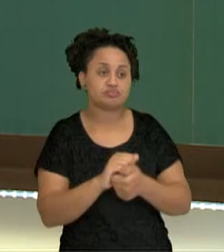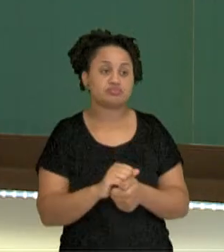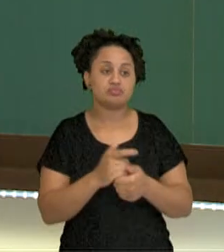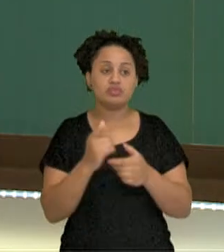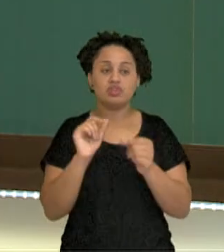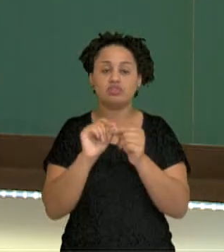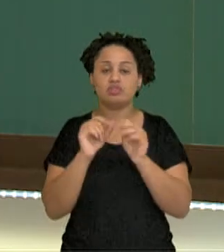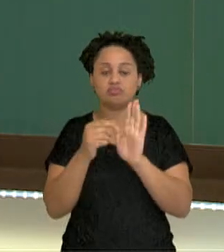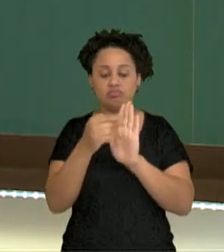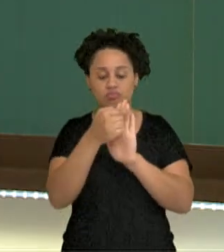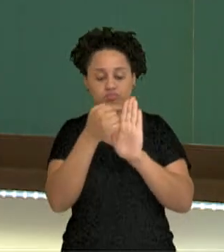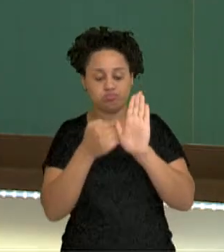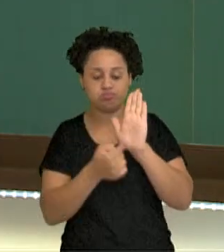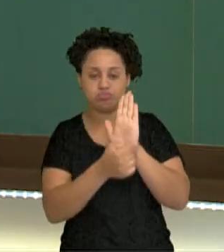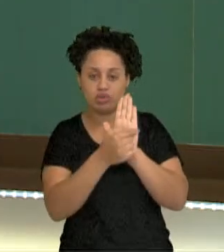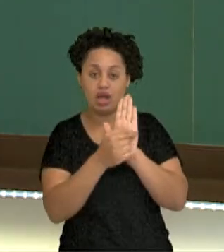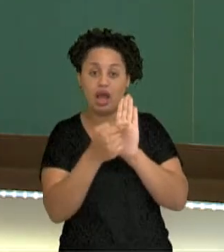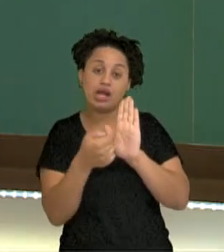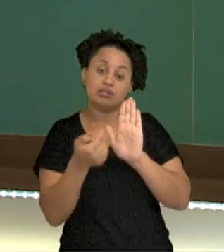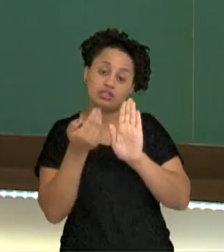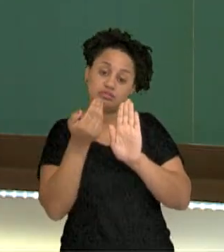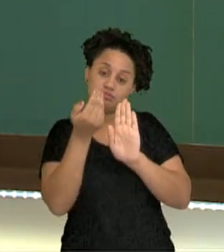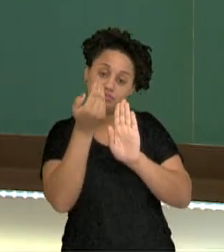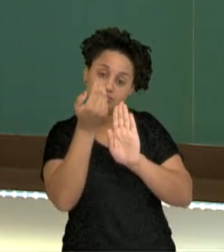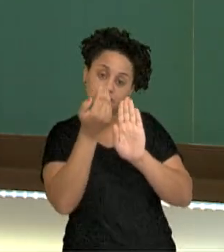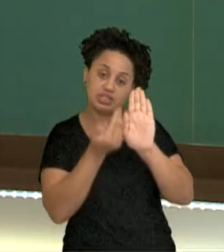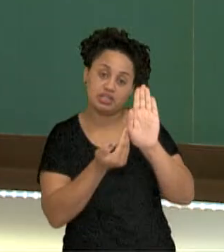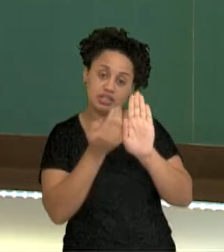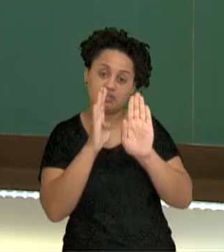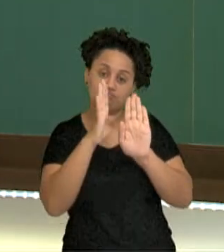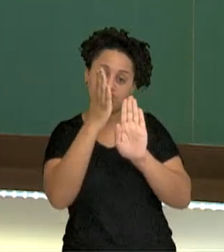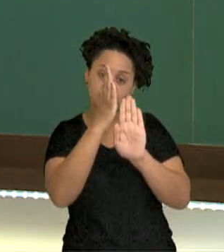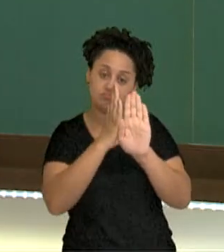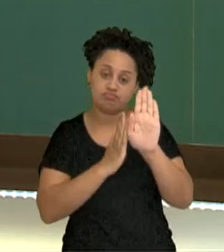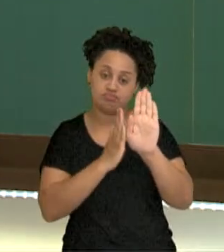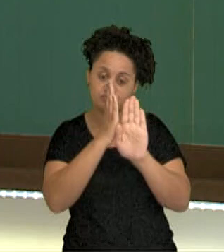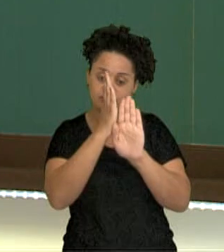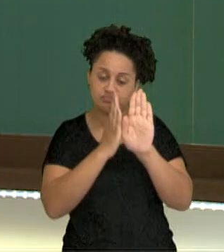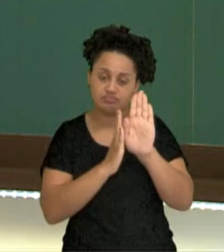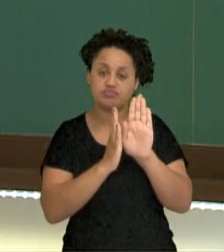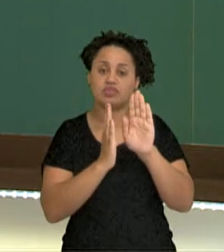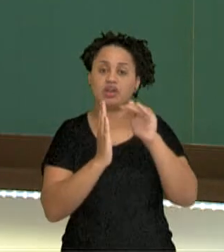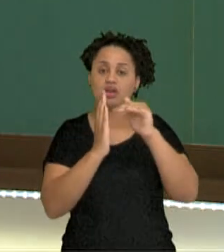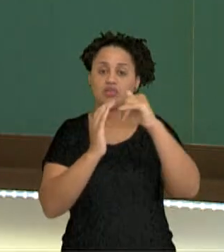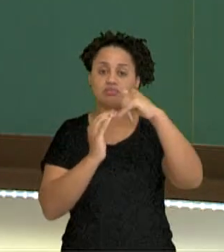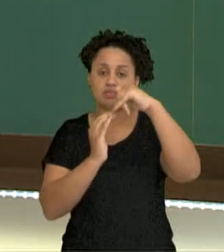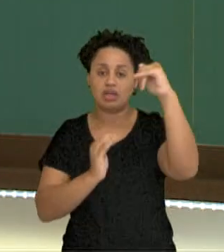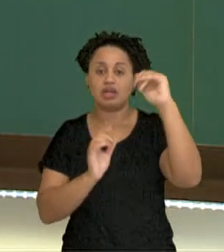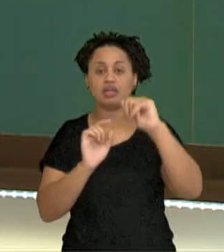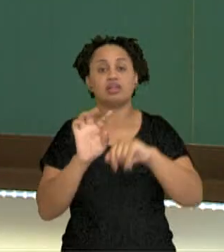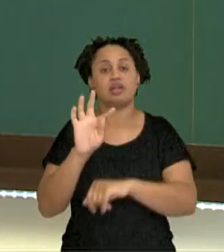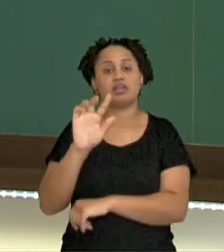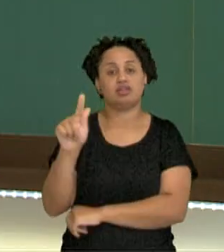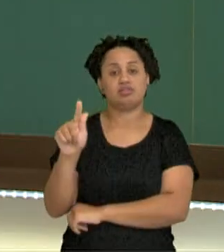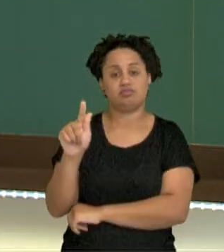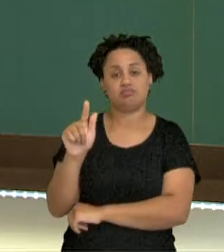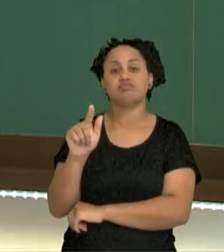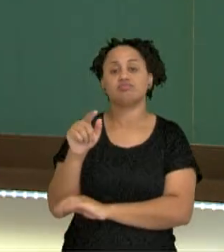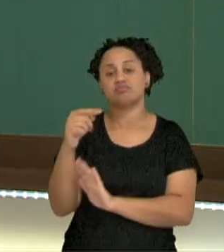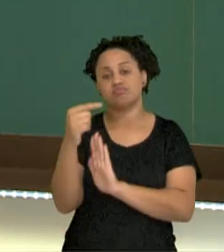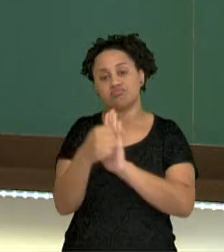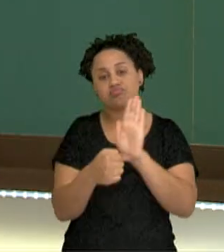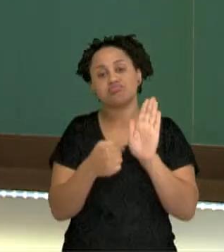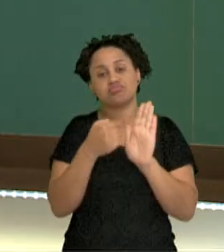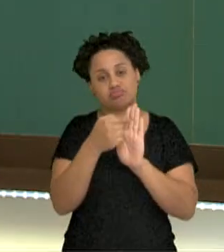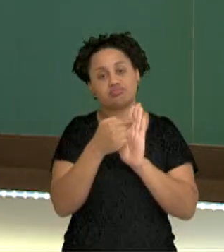reta paralela ao eixo y. Então, essa reta paralela, ela é tangente à circunferência.